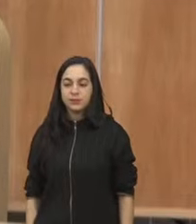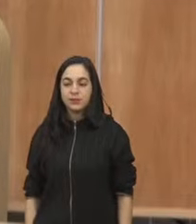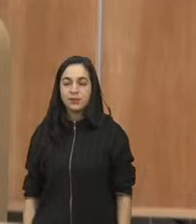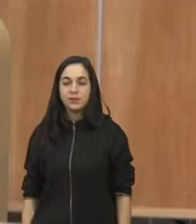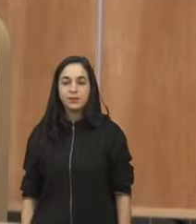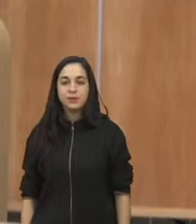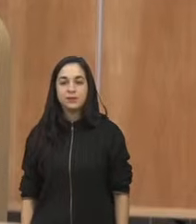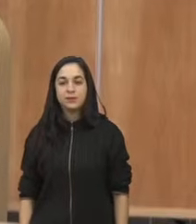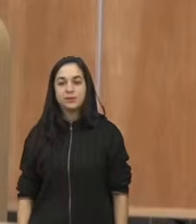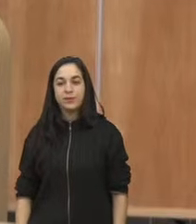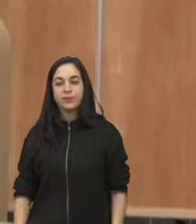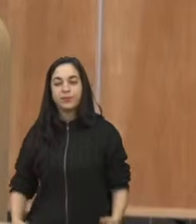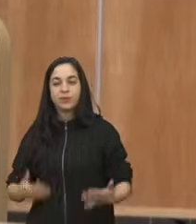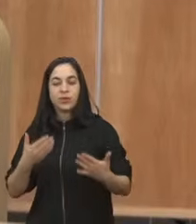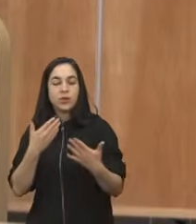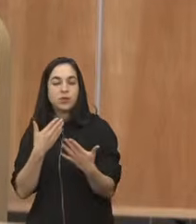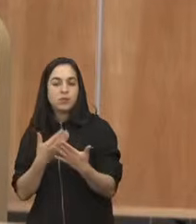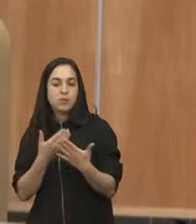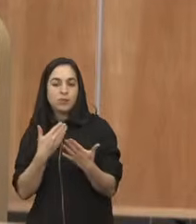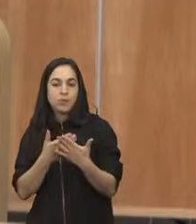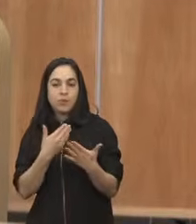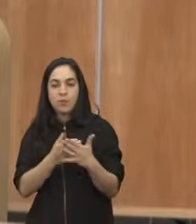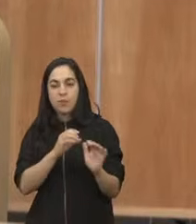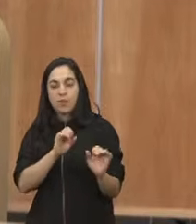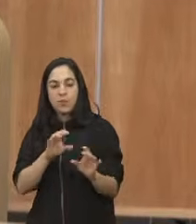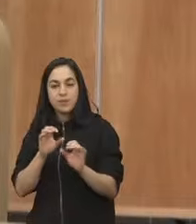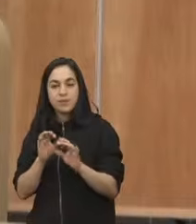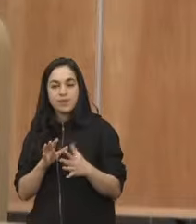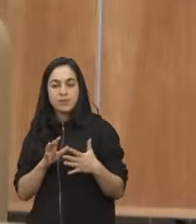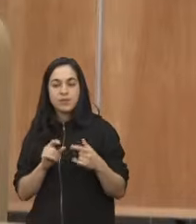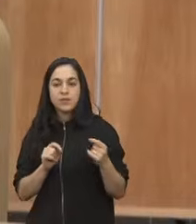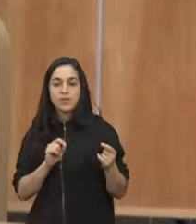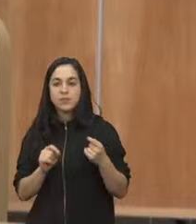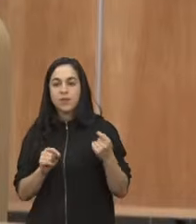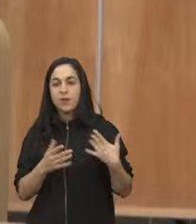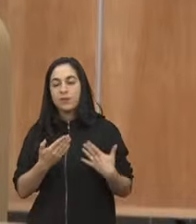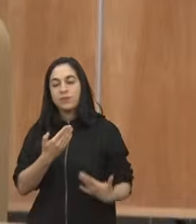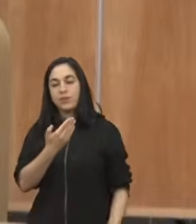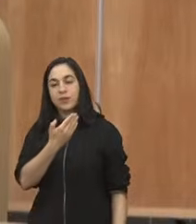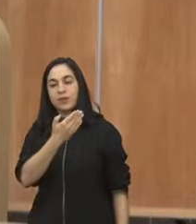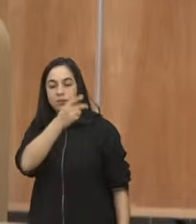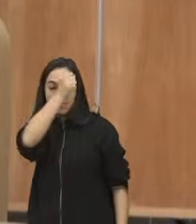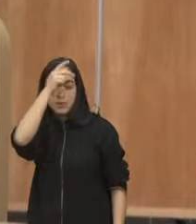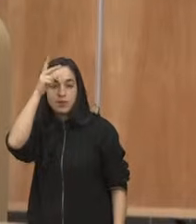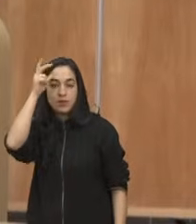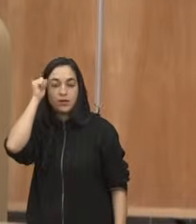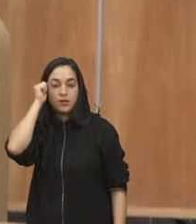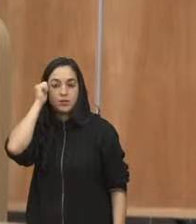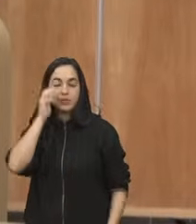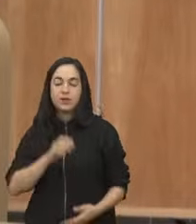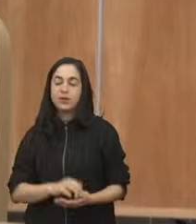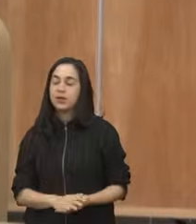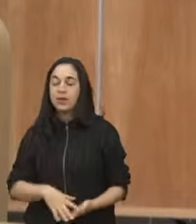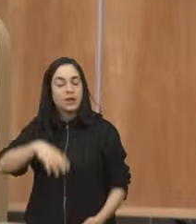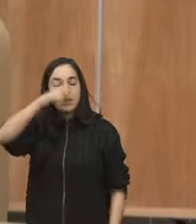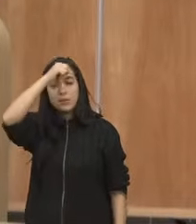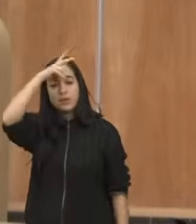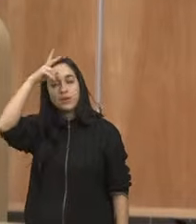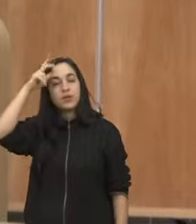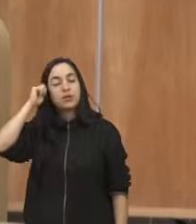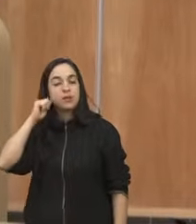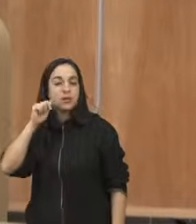E educação, mensalmente, a Prefeitura de Jacareí gasta R$